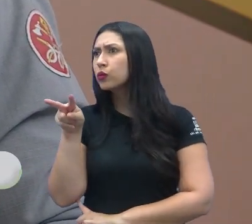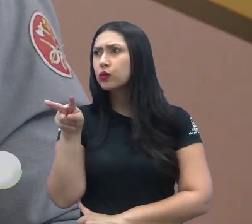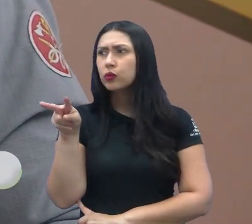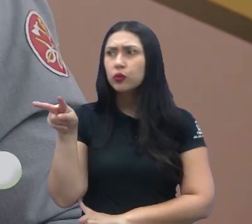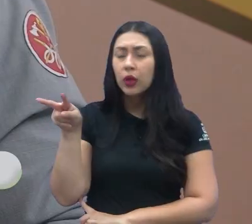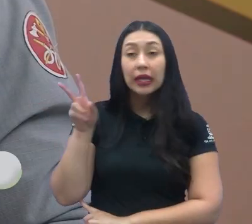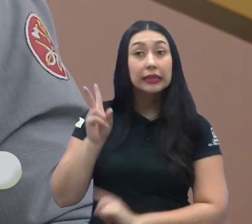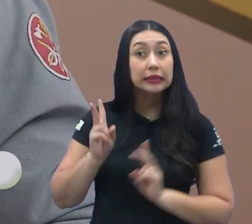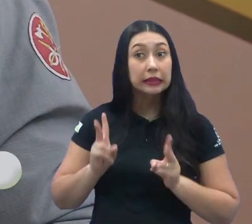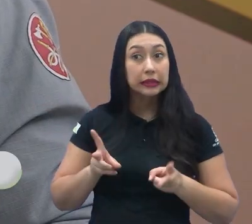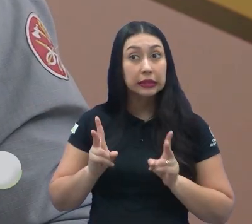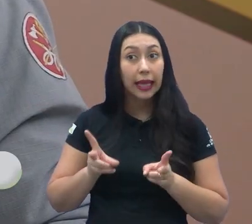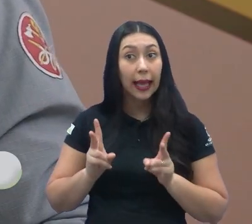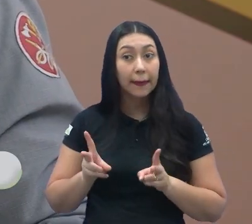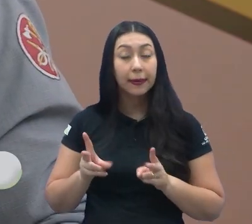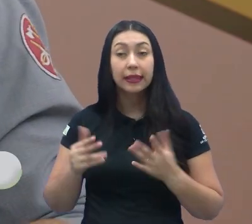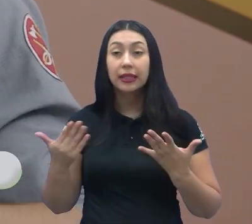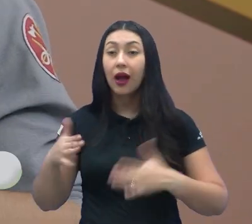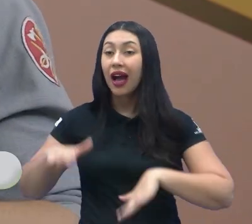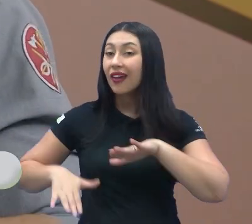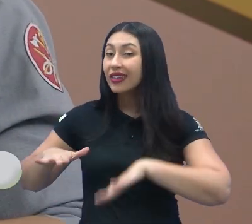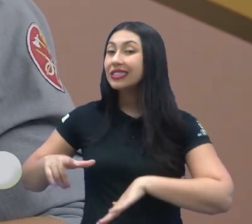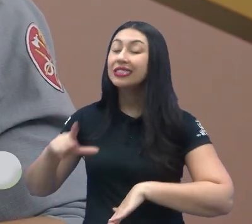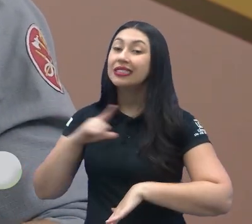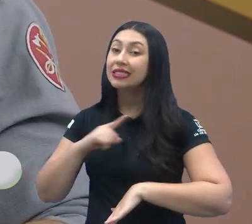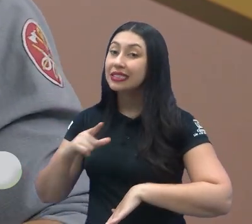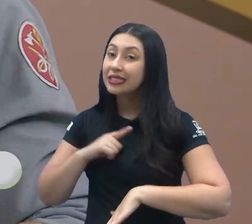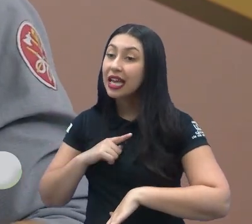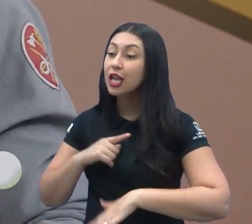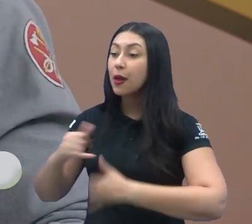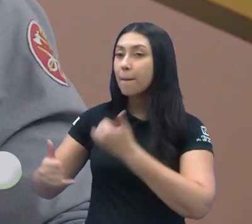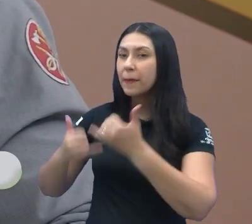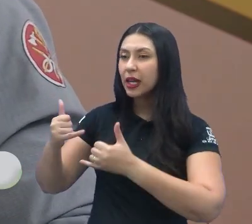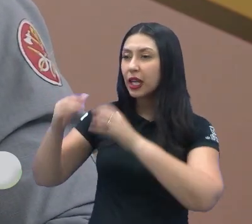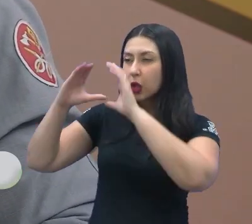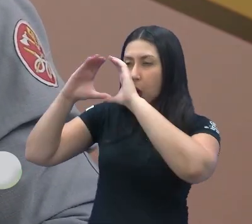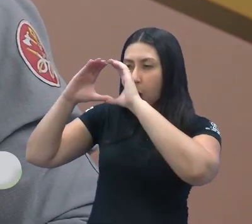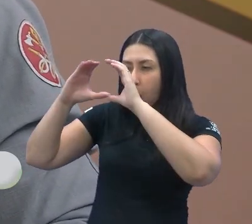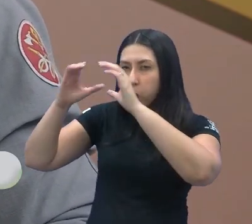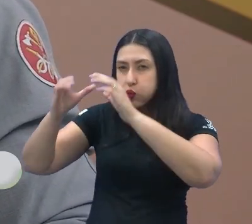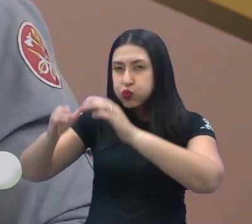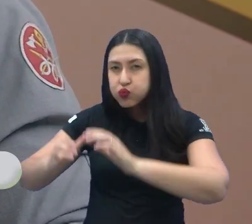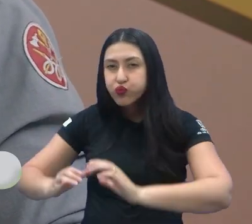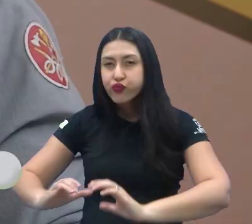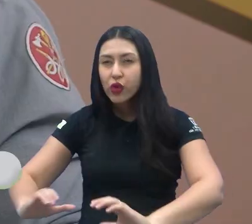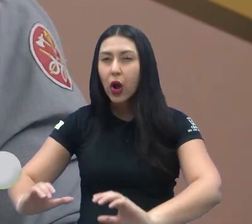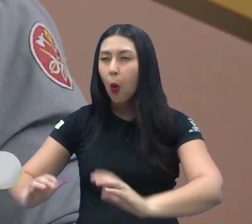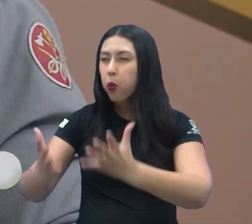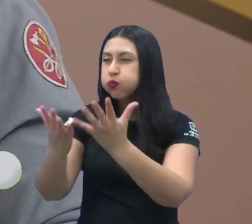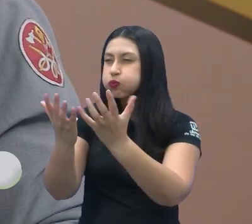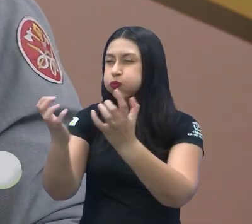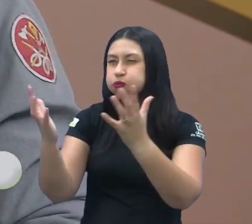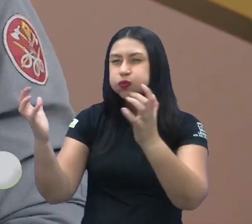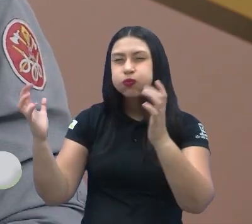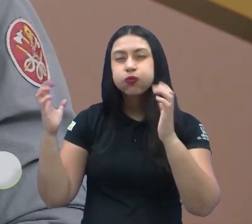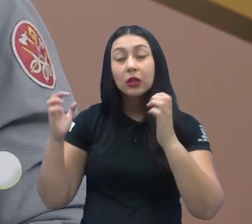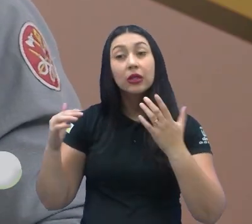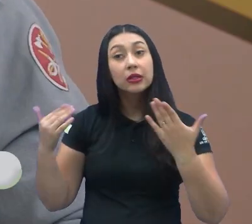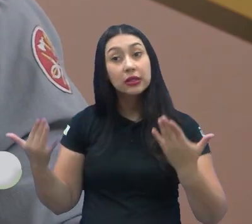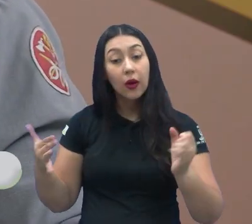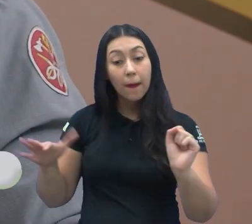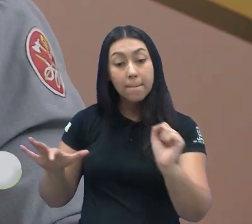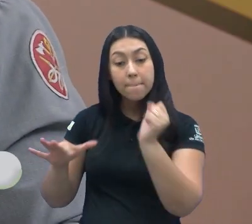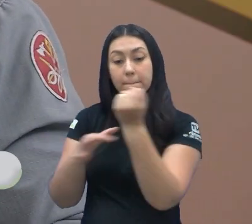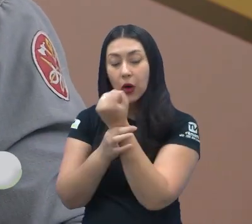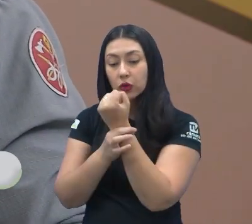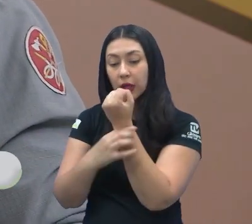E nesses parques, às vezes, tem aqueles brinquedos que são mais fechados, dificulta, tem muita criança brincando. Então, essa pulseirinha com a